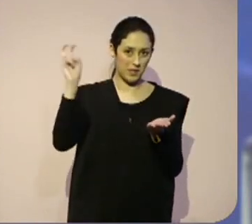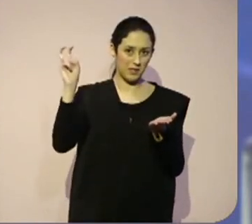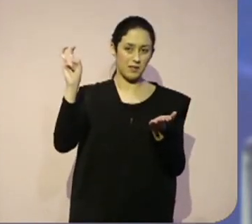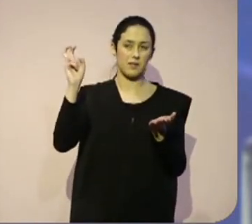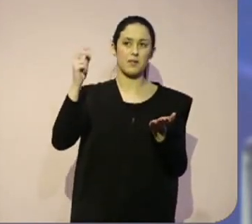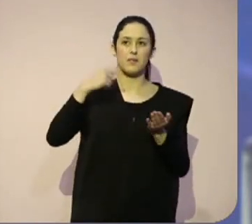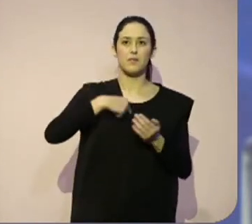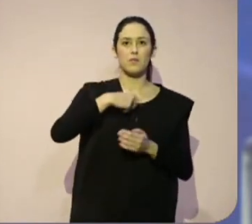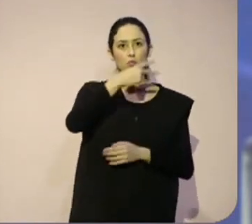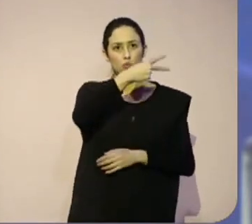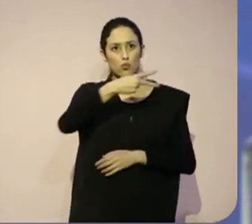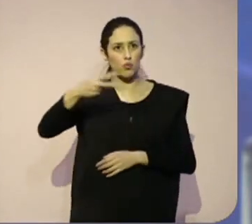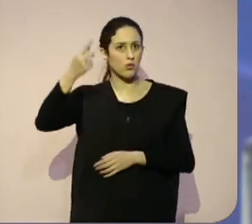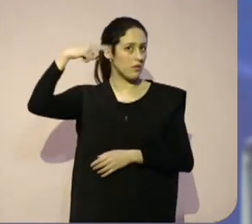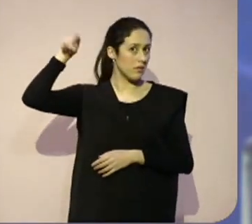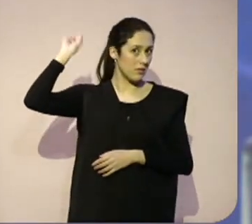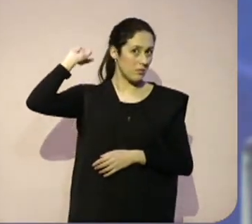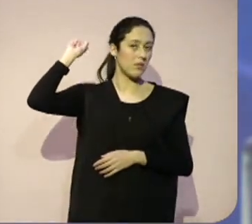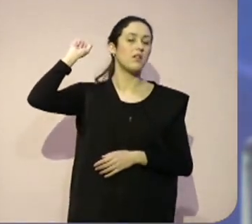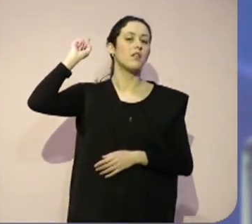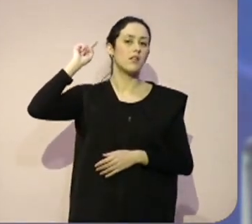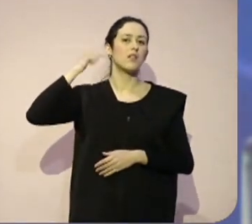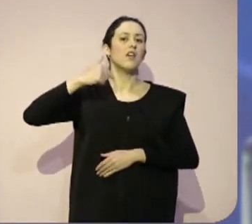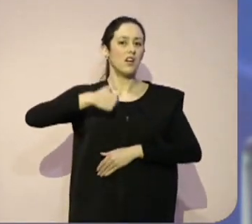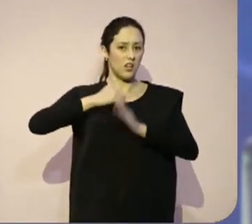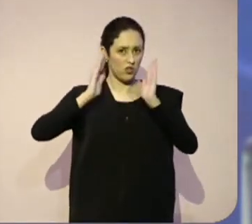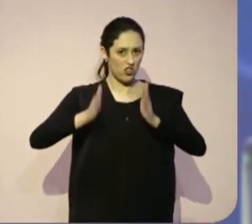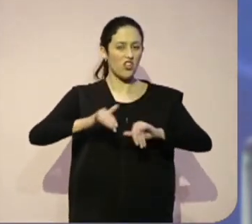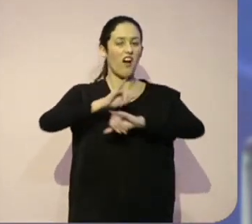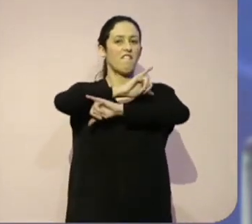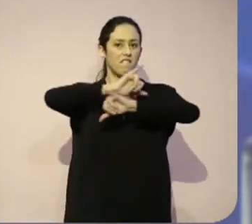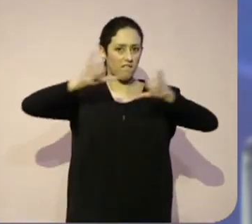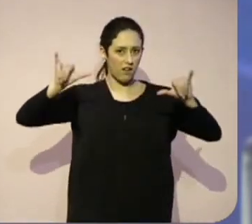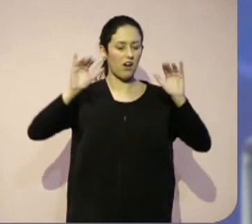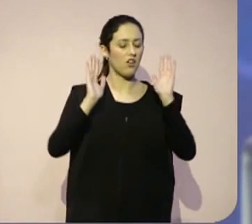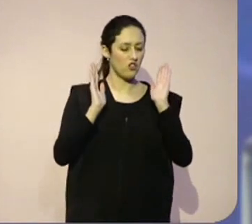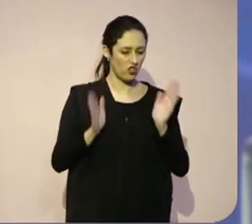comecei a falar sobre isso também aqui no culto.